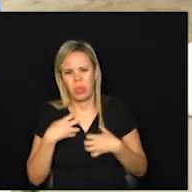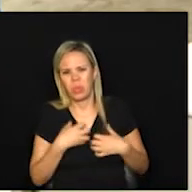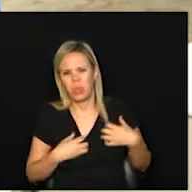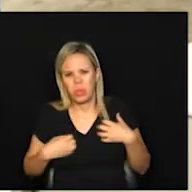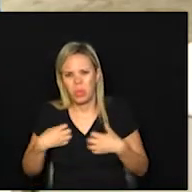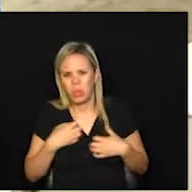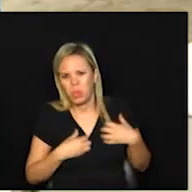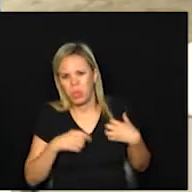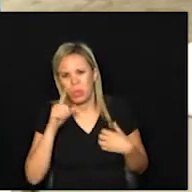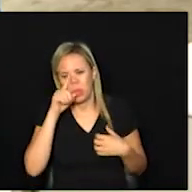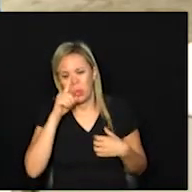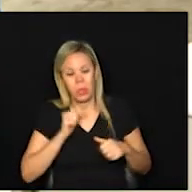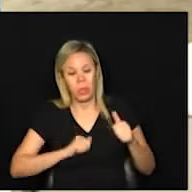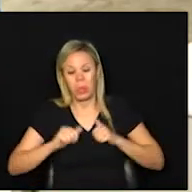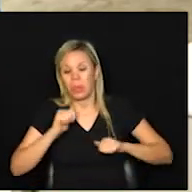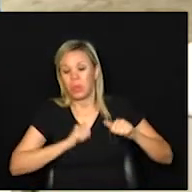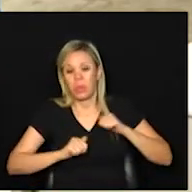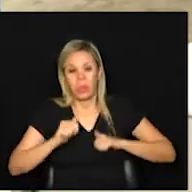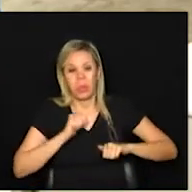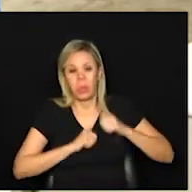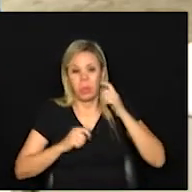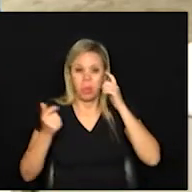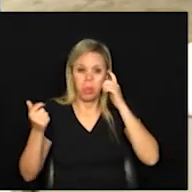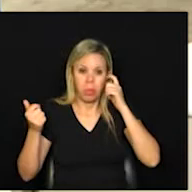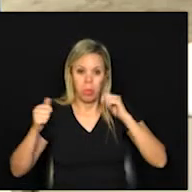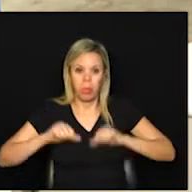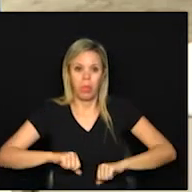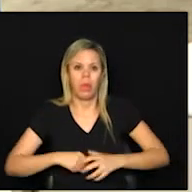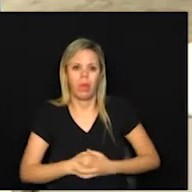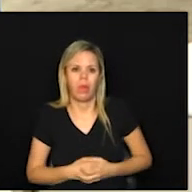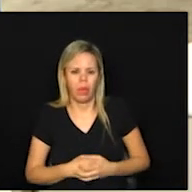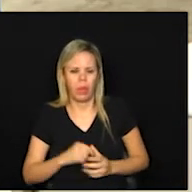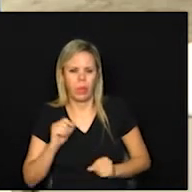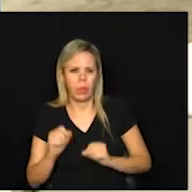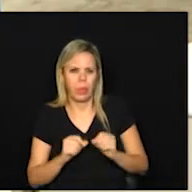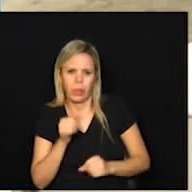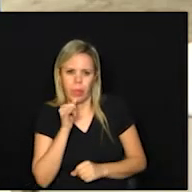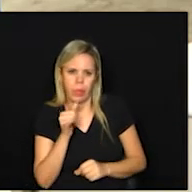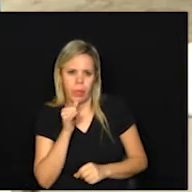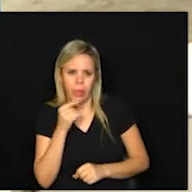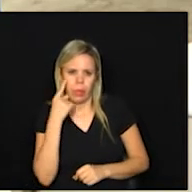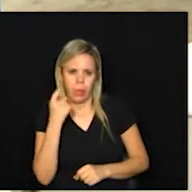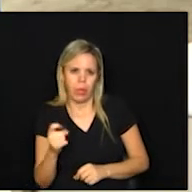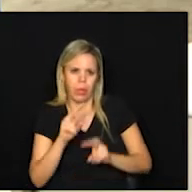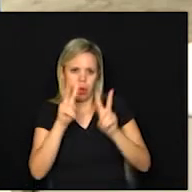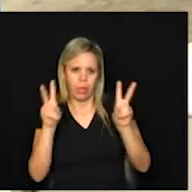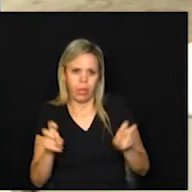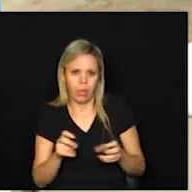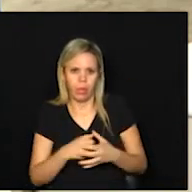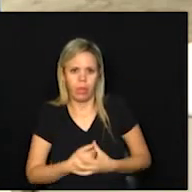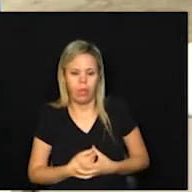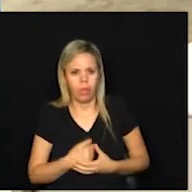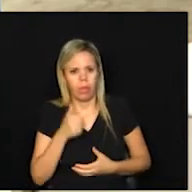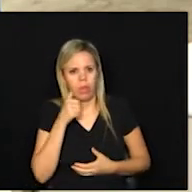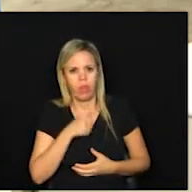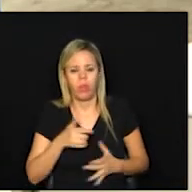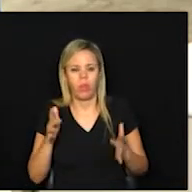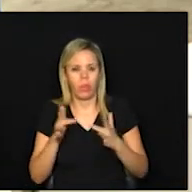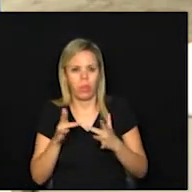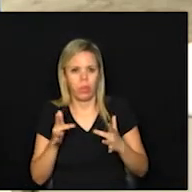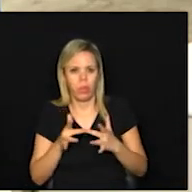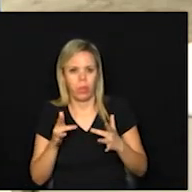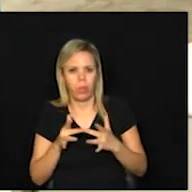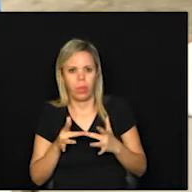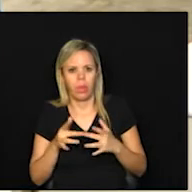de risco, de ansiedade, muito pior. E o que mais é interessante sobre esse caso é que ela entrou em contato